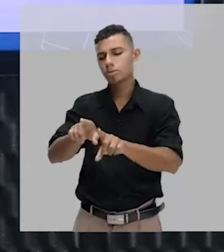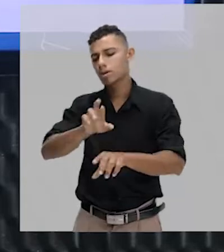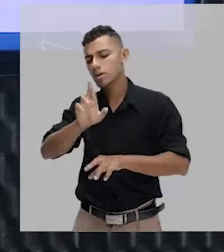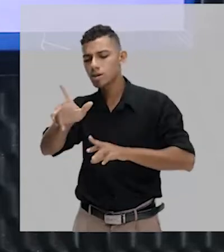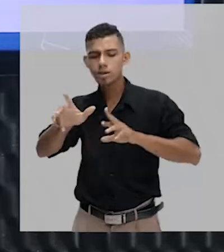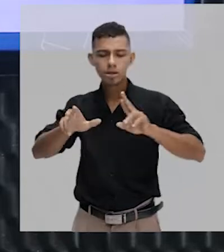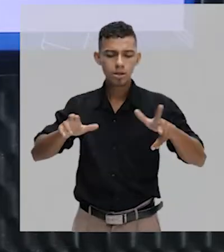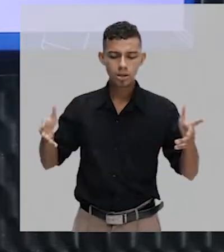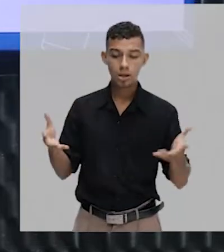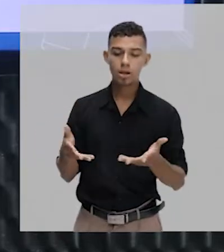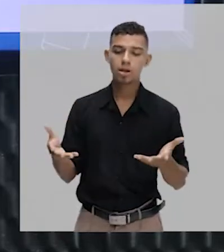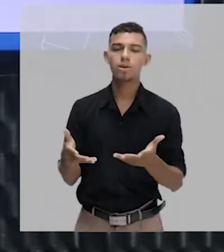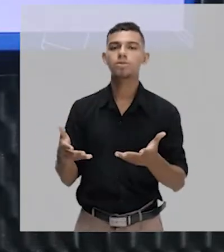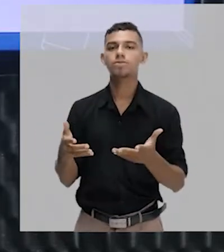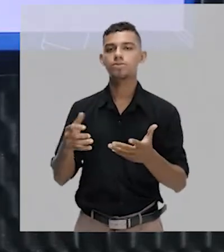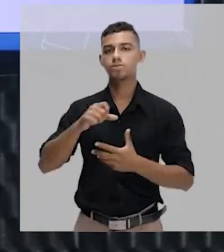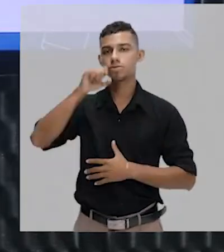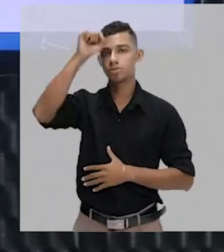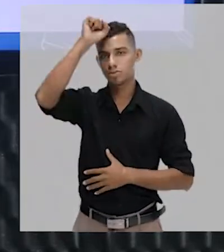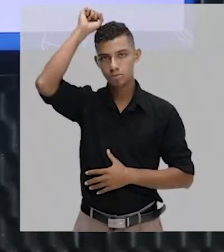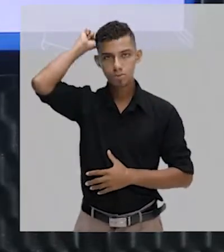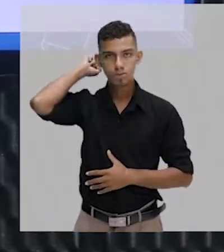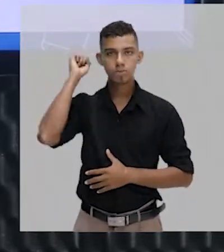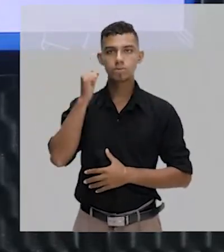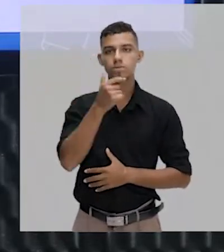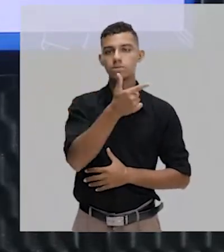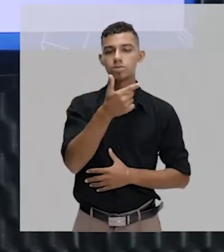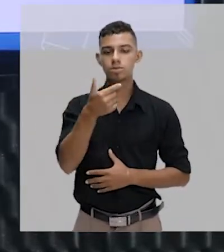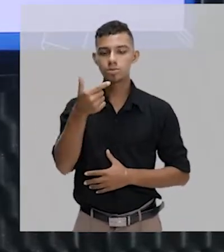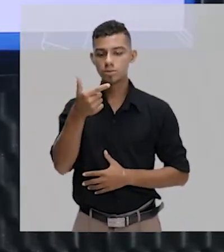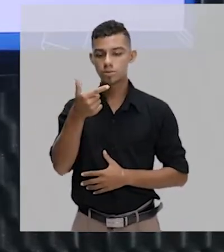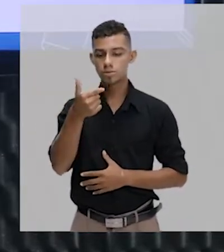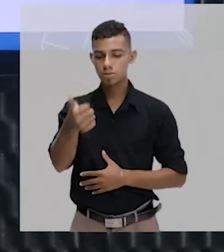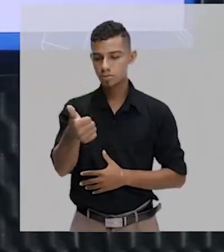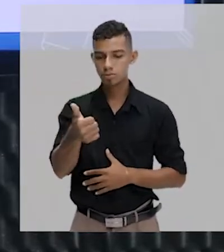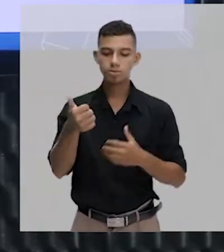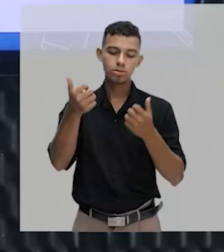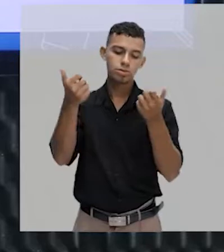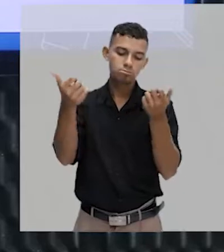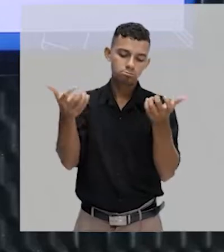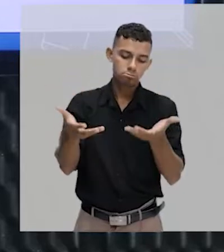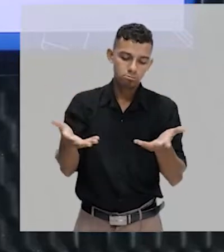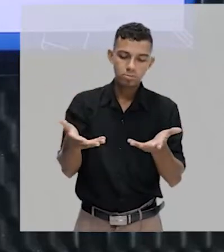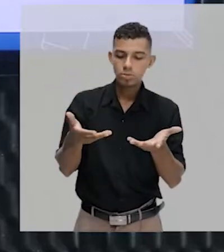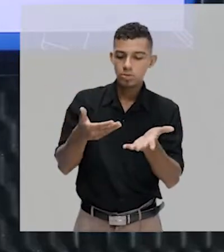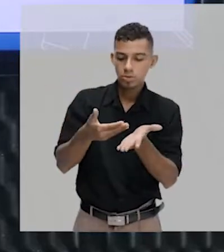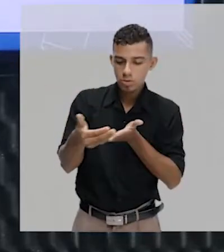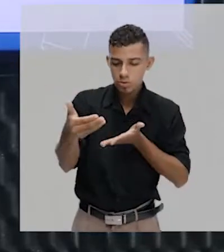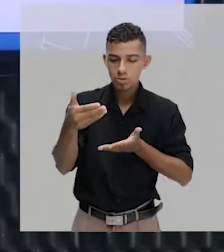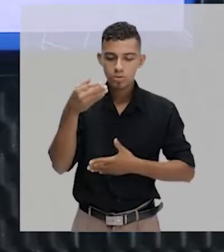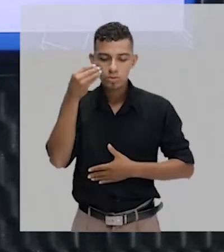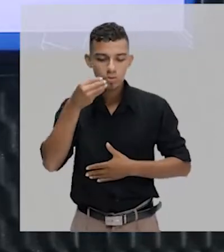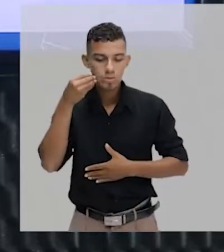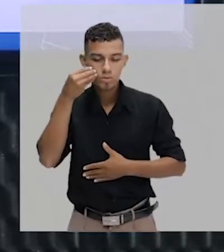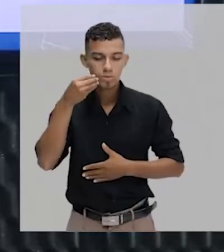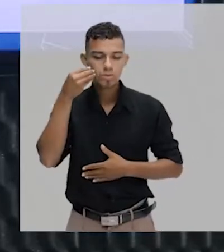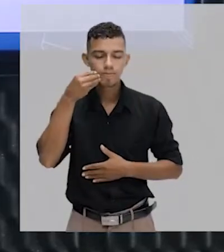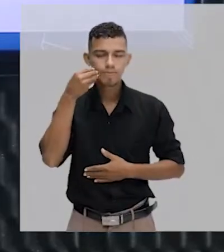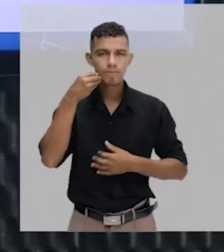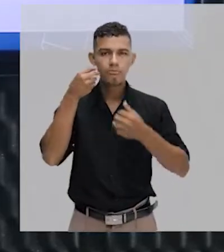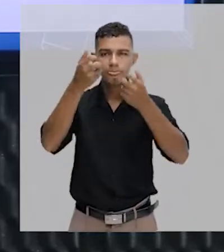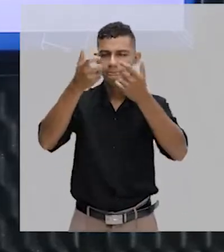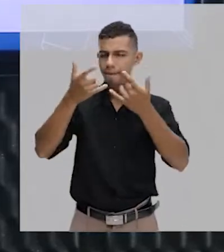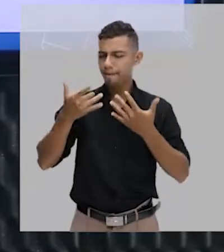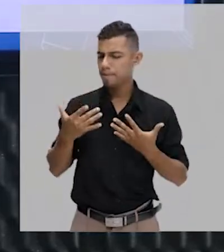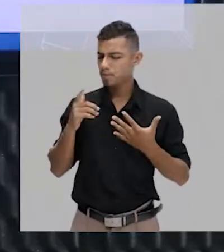diferente dos tempos atuais. Mas aqui já começa a questão da experimentação e a explicação